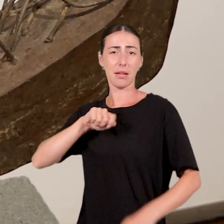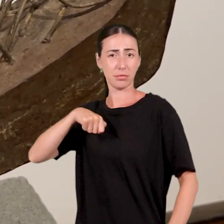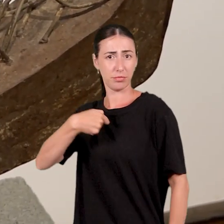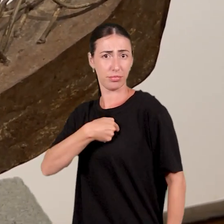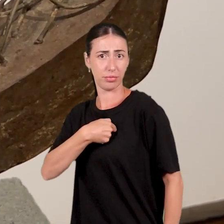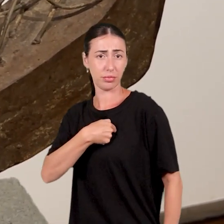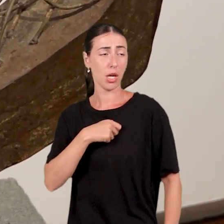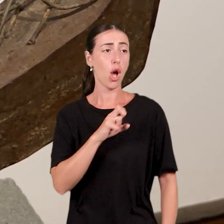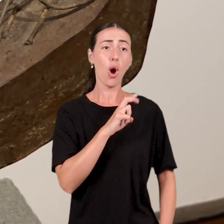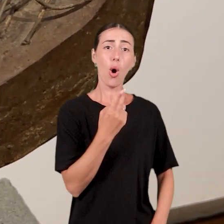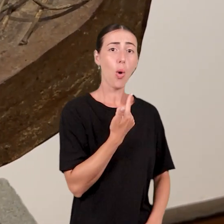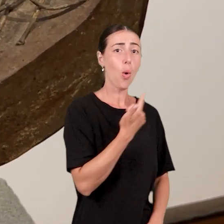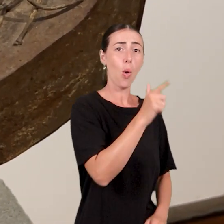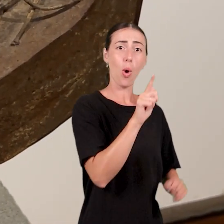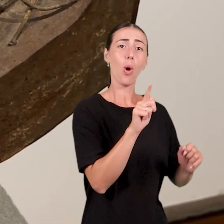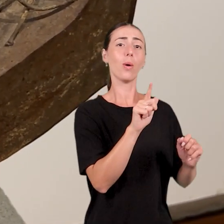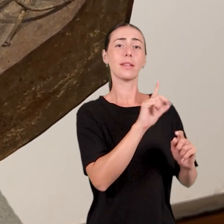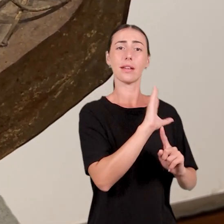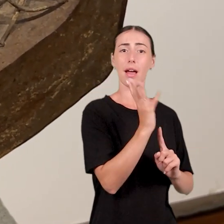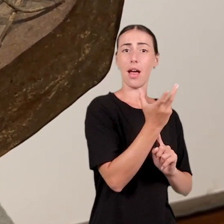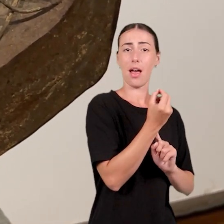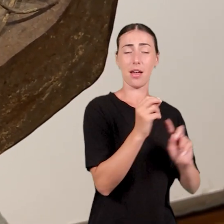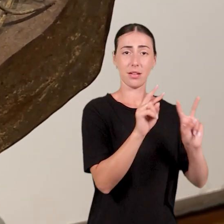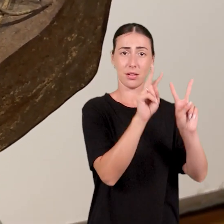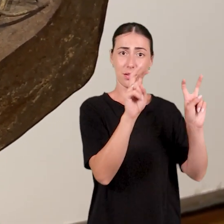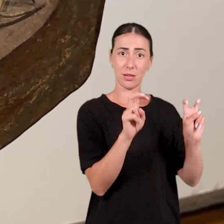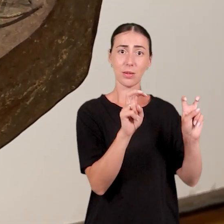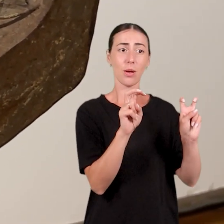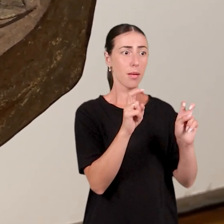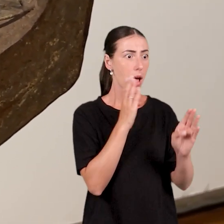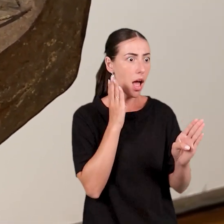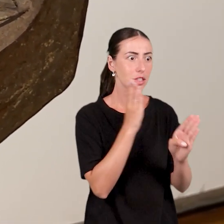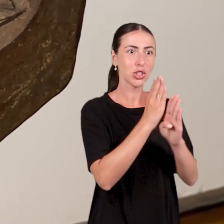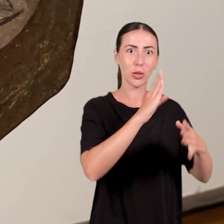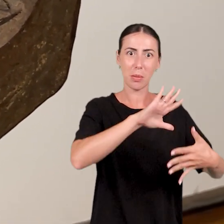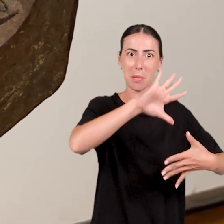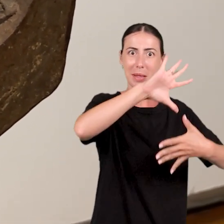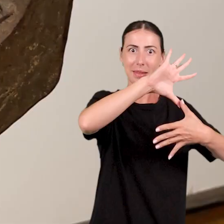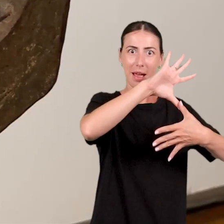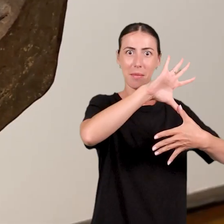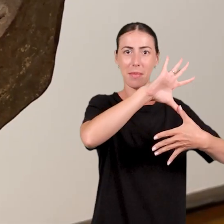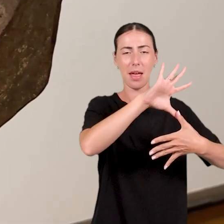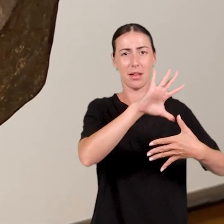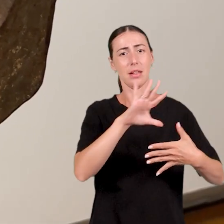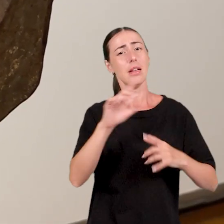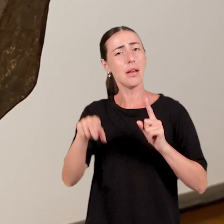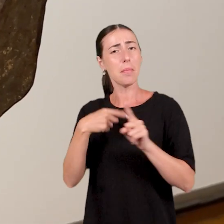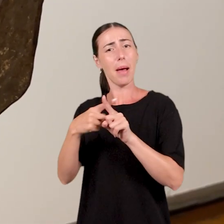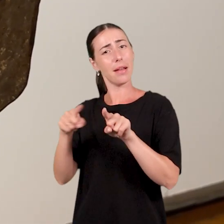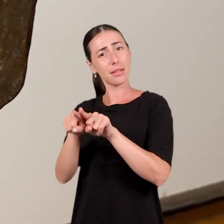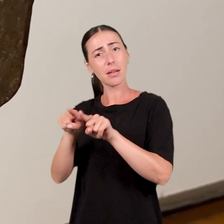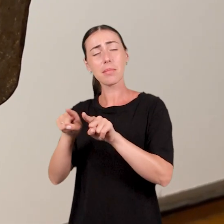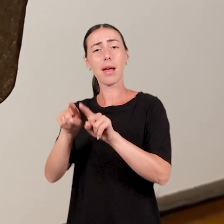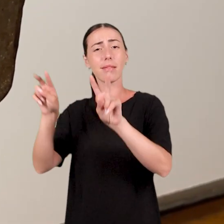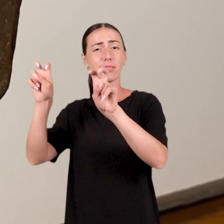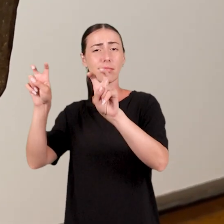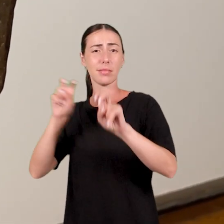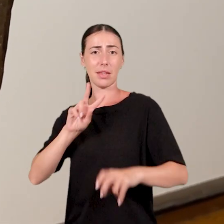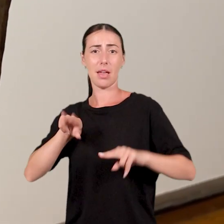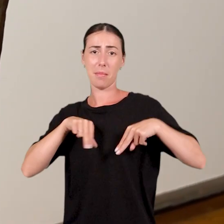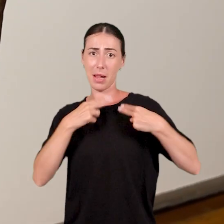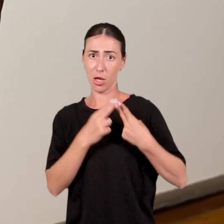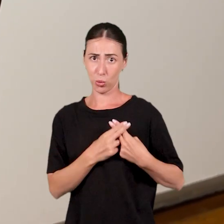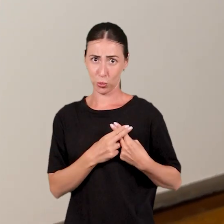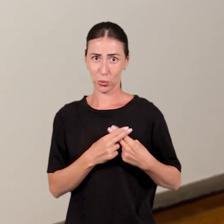às Vítimas do Descobrimento da América e Divina Comédia Inferno apresentam potência crítica e destacam essa dimensão acerca